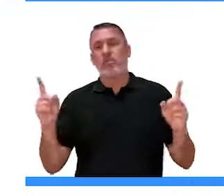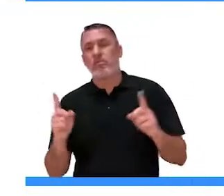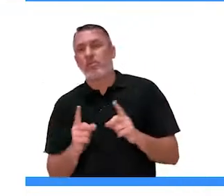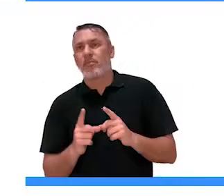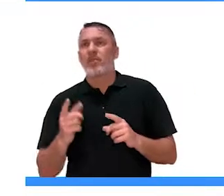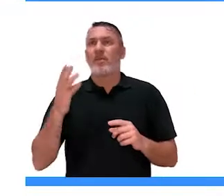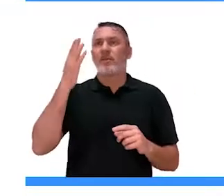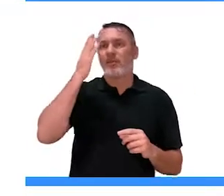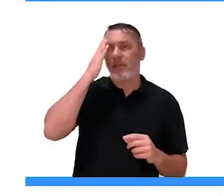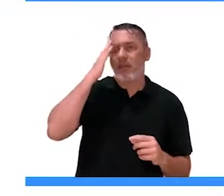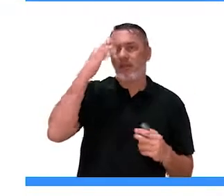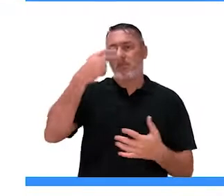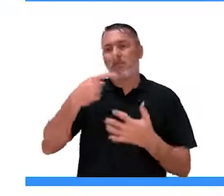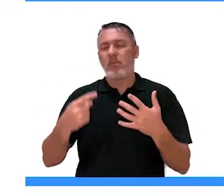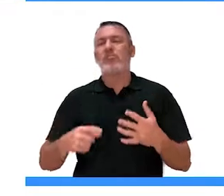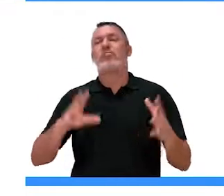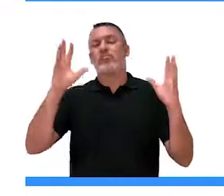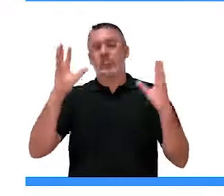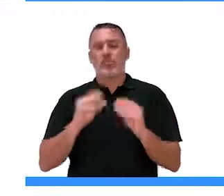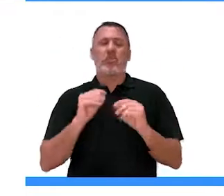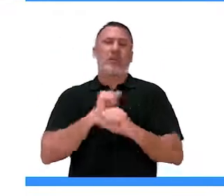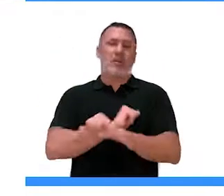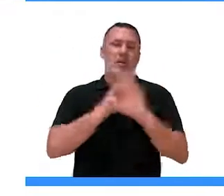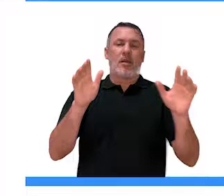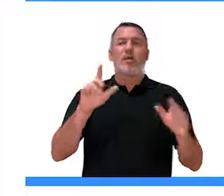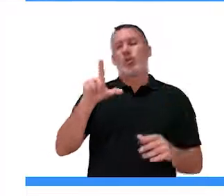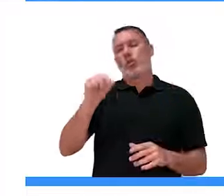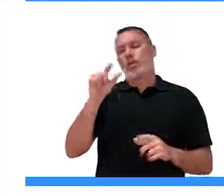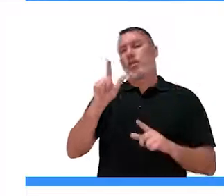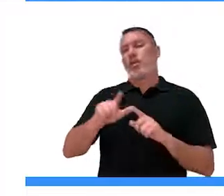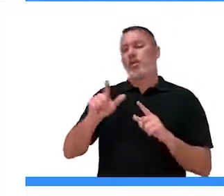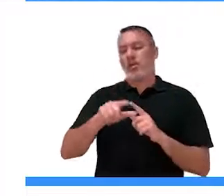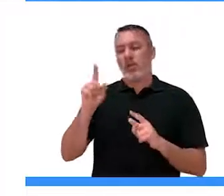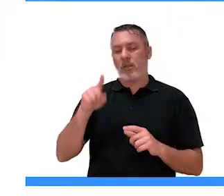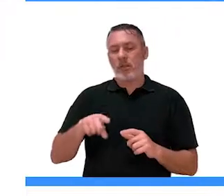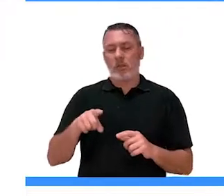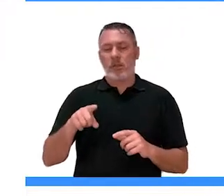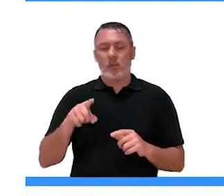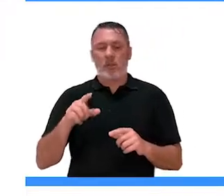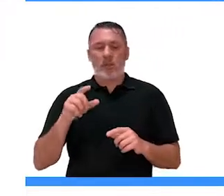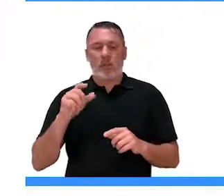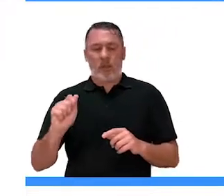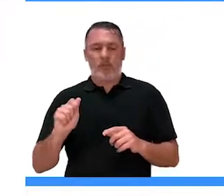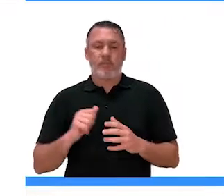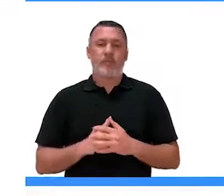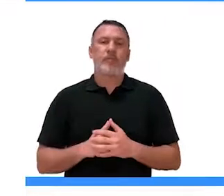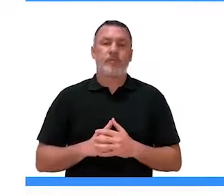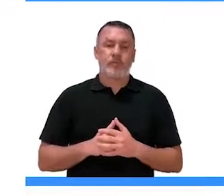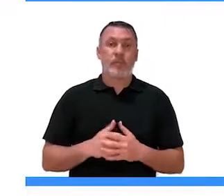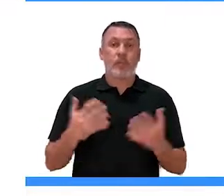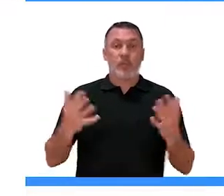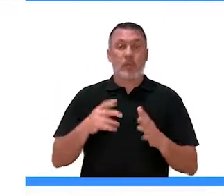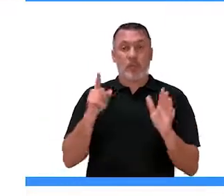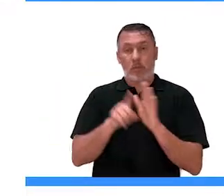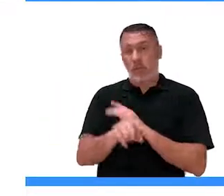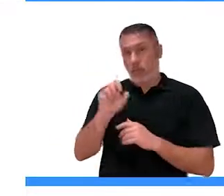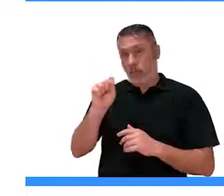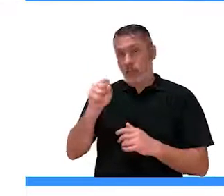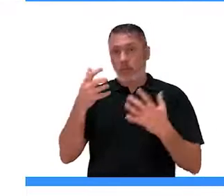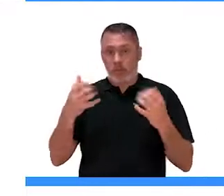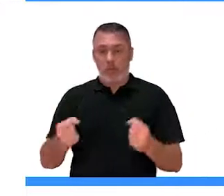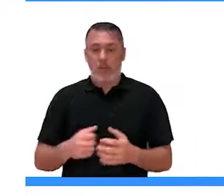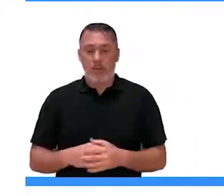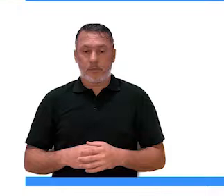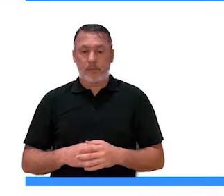marcando o grifão, como eu já falei, para poder interpretar aí a questão. Então, alternativa correta, a questão A. Vamos então